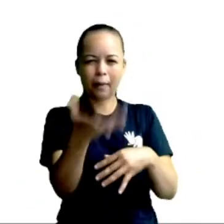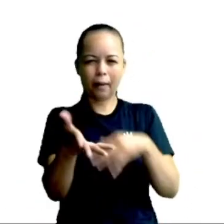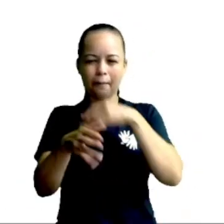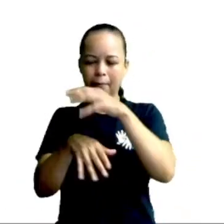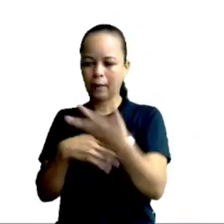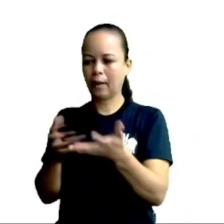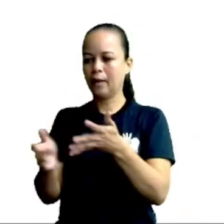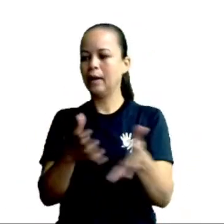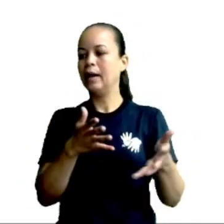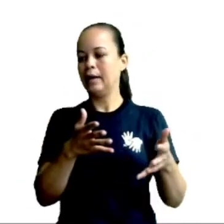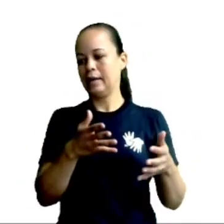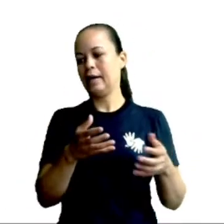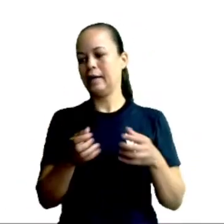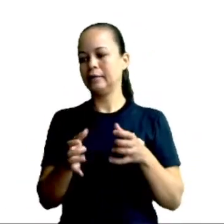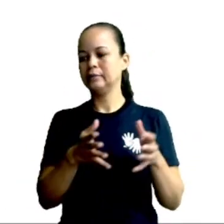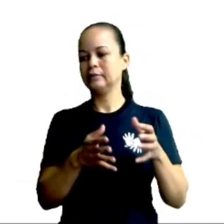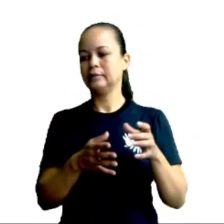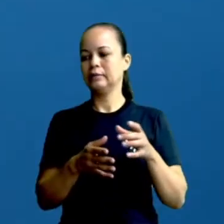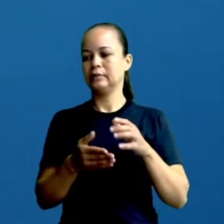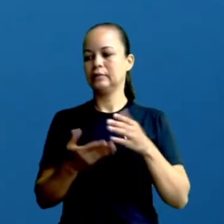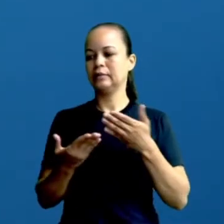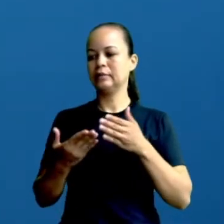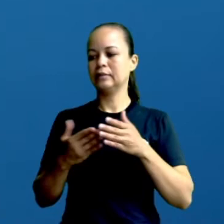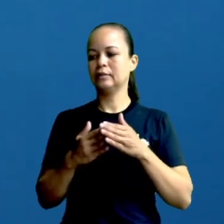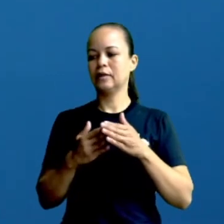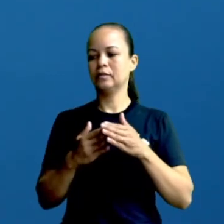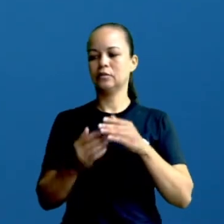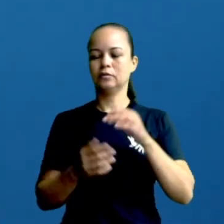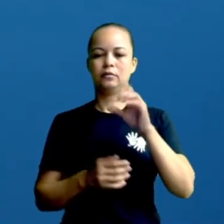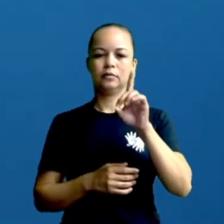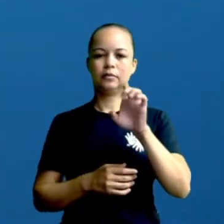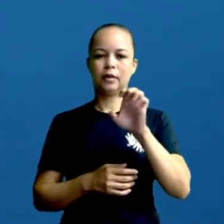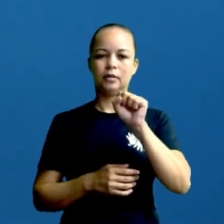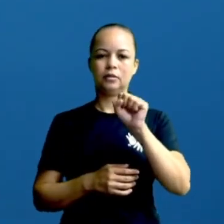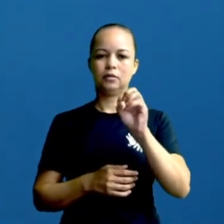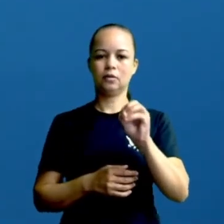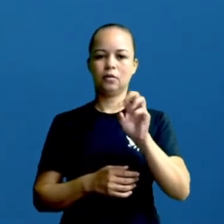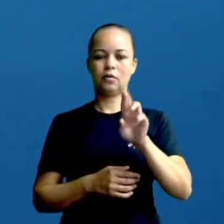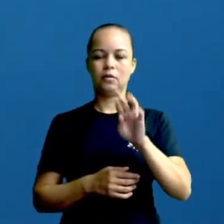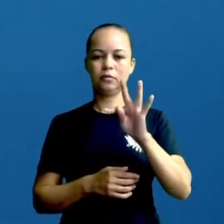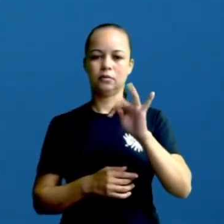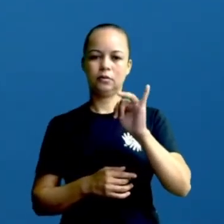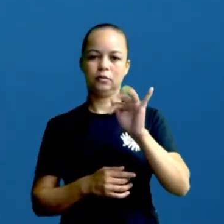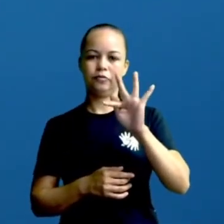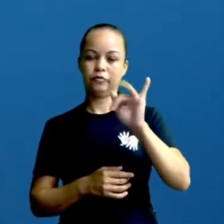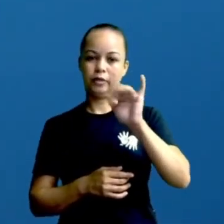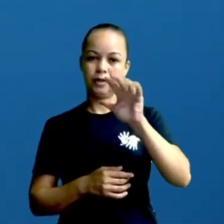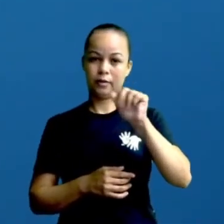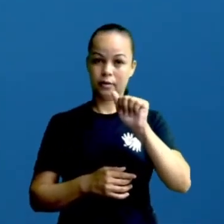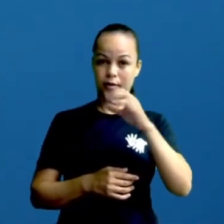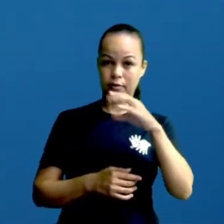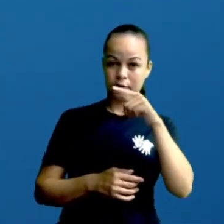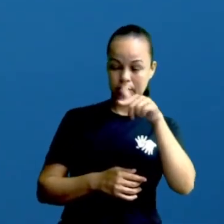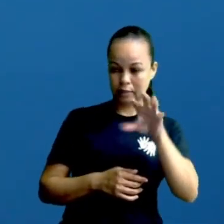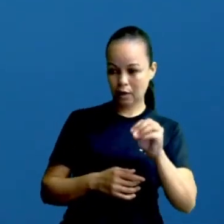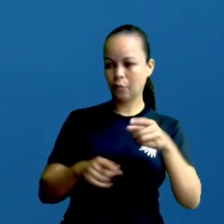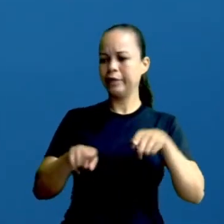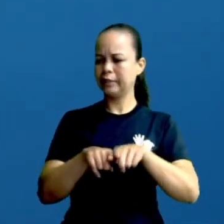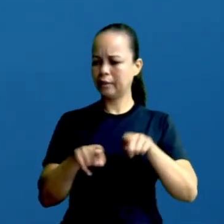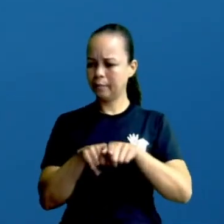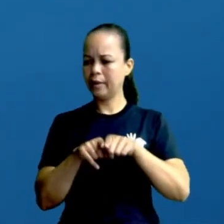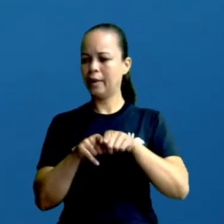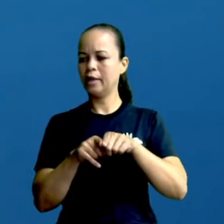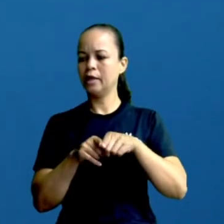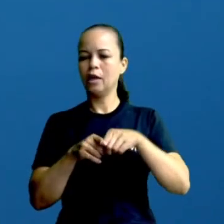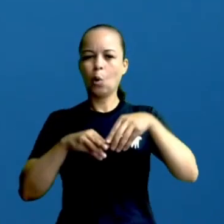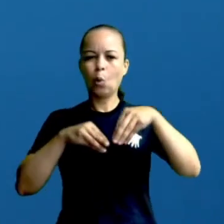solo. Porque aí, gente, quando essas pessoas elas chegam nesses determinados lugares que elas não têm moradia, elas tendem a construir